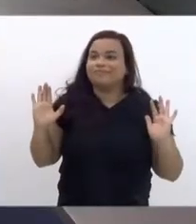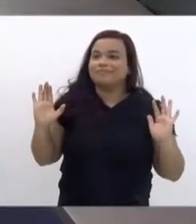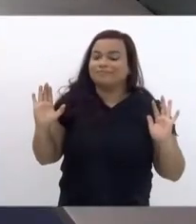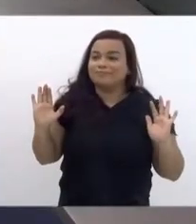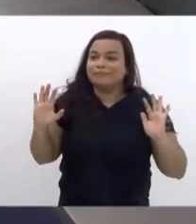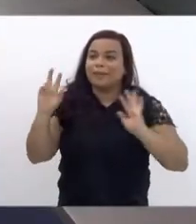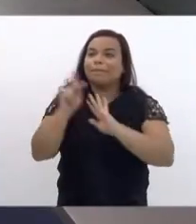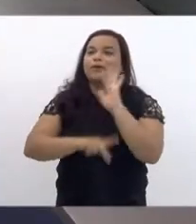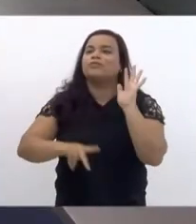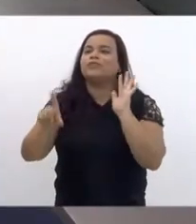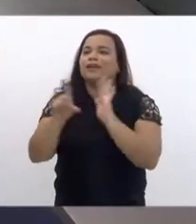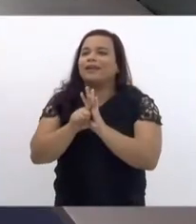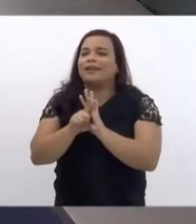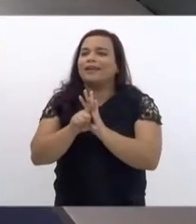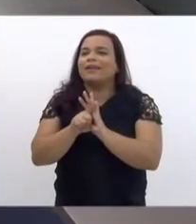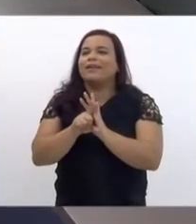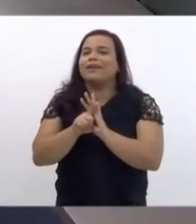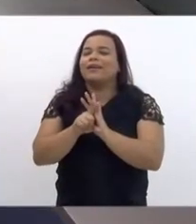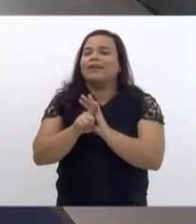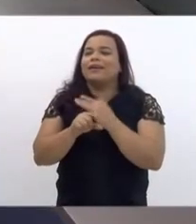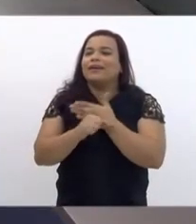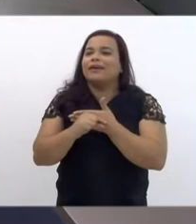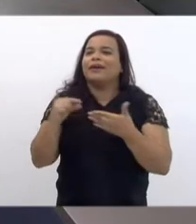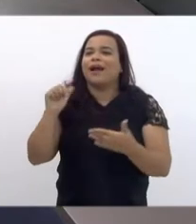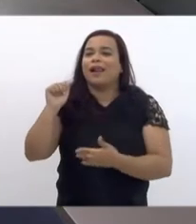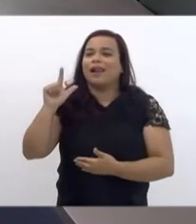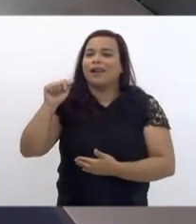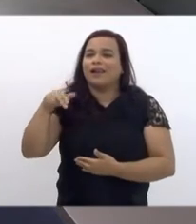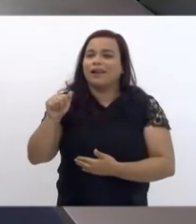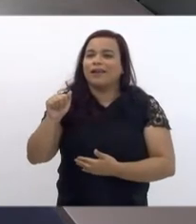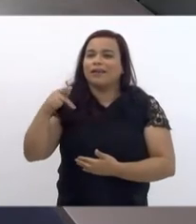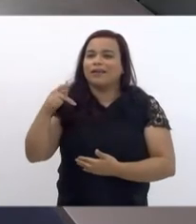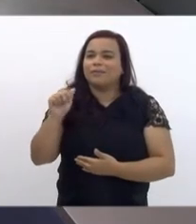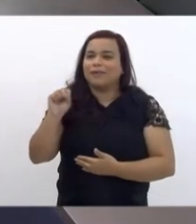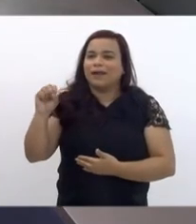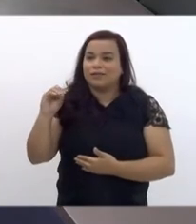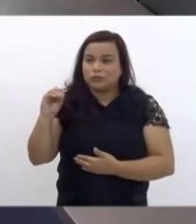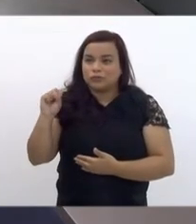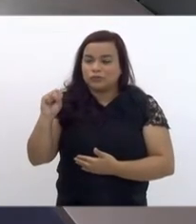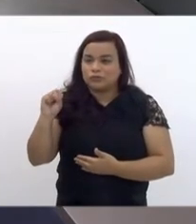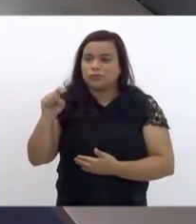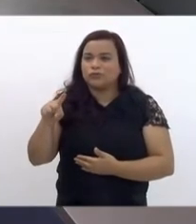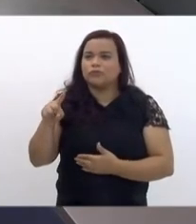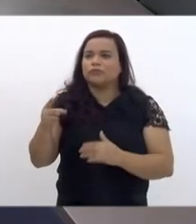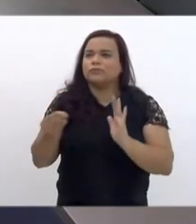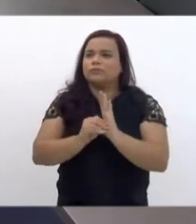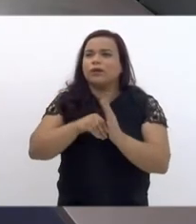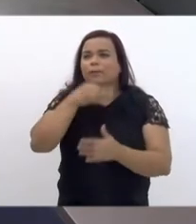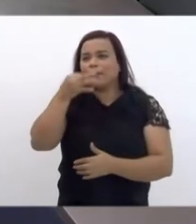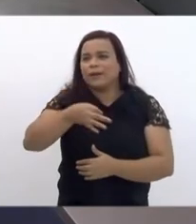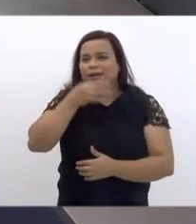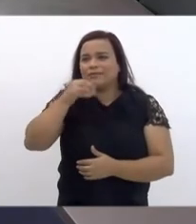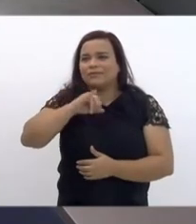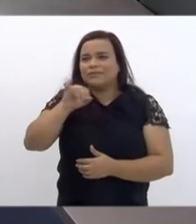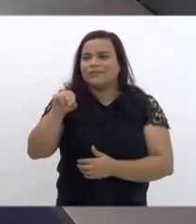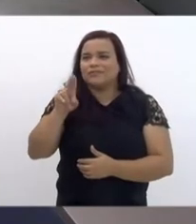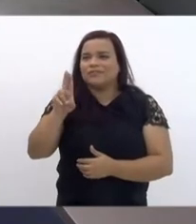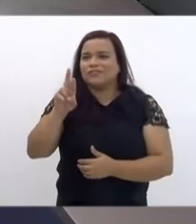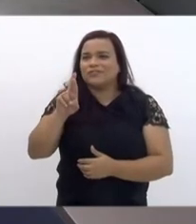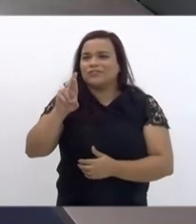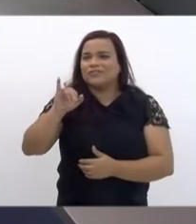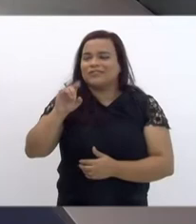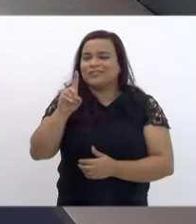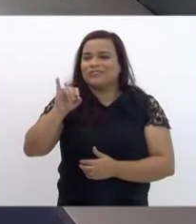Projeto de lei número 5109-21, autoria da deputada Alana Passos, parecer pela juridicidade. Meu voto é da quarta via. Em discussão,